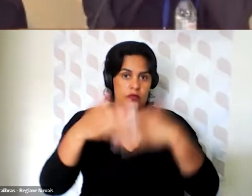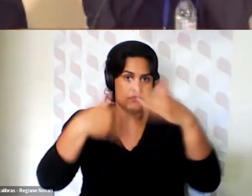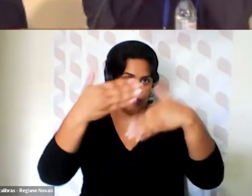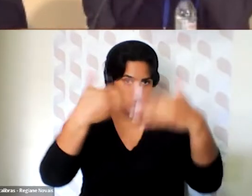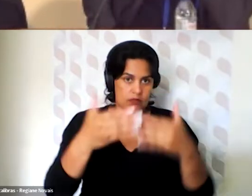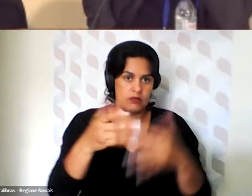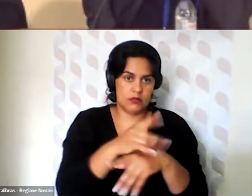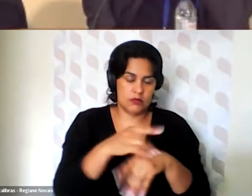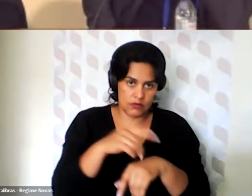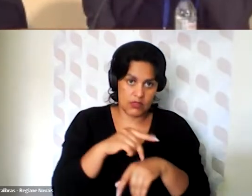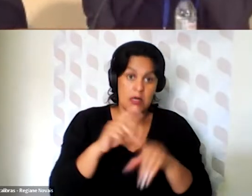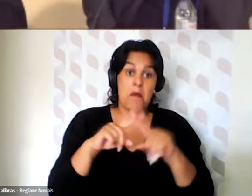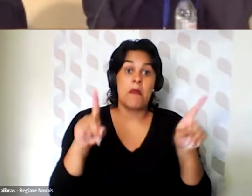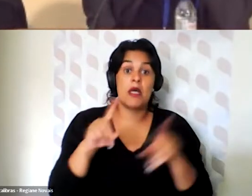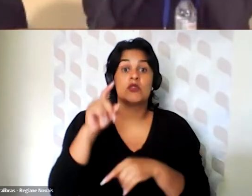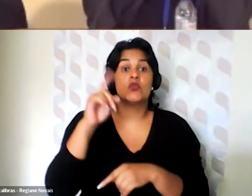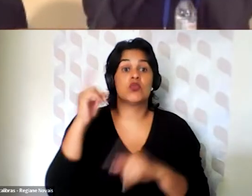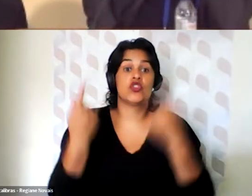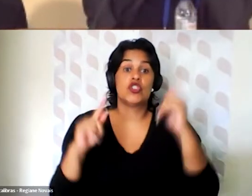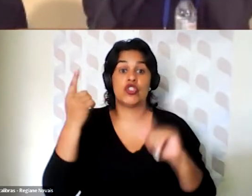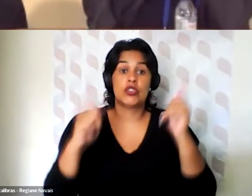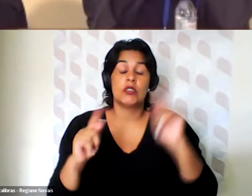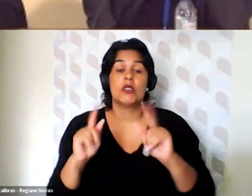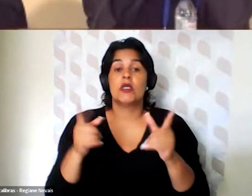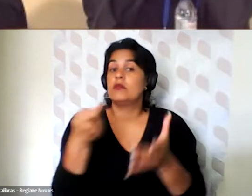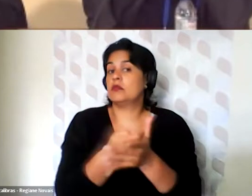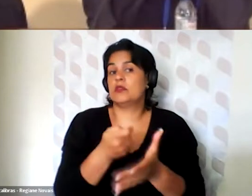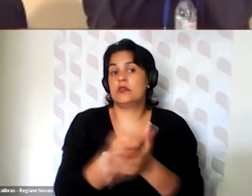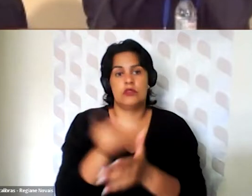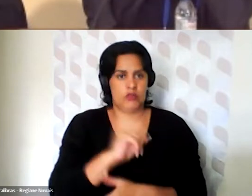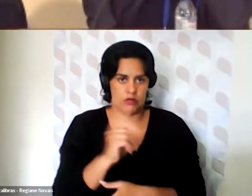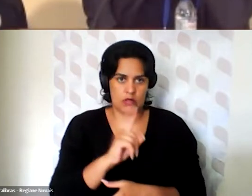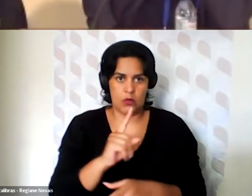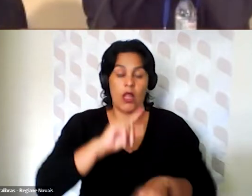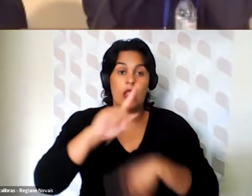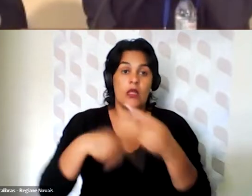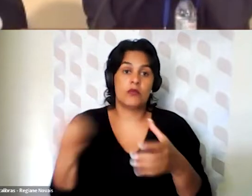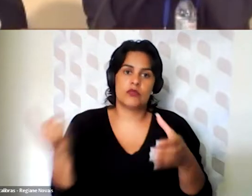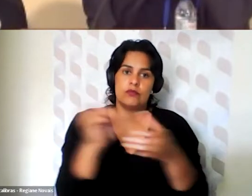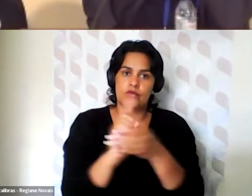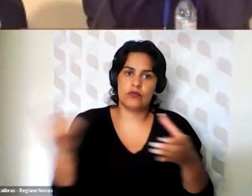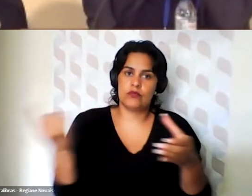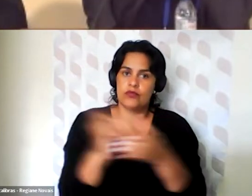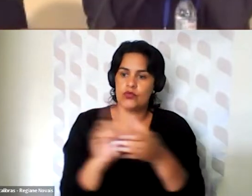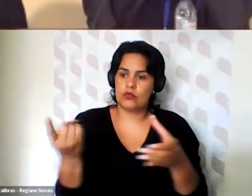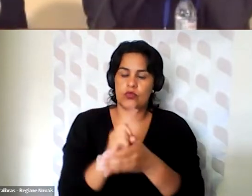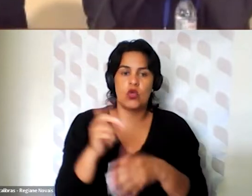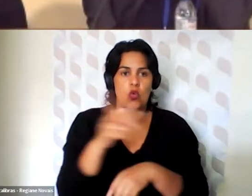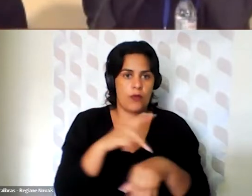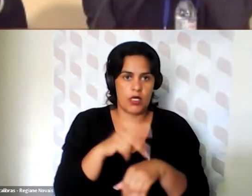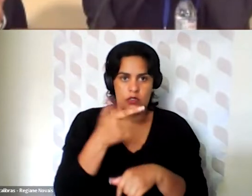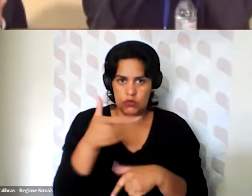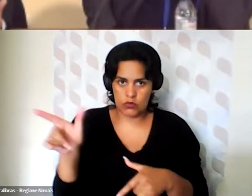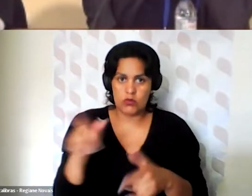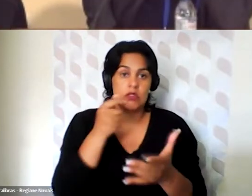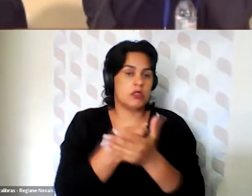quando a presidente Bachelet, né, fez o discurso lá de entrada do Chile na organização, ela falou, não, estou muito contente de estar aqui na casa das boas